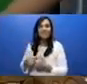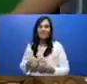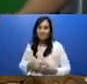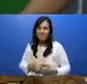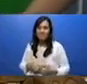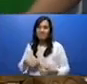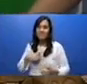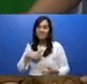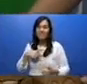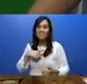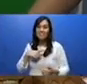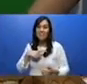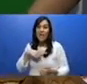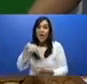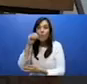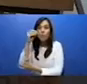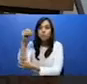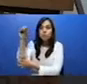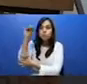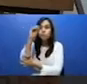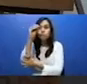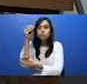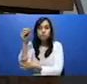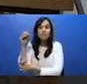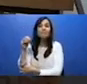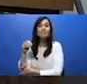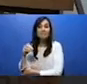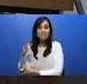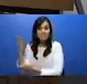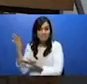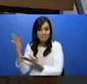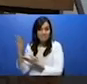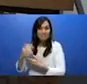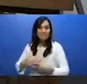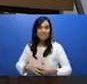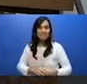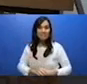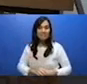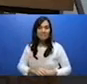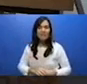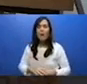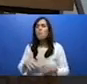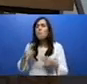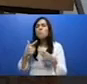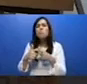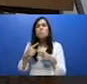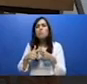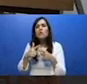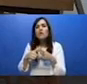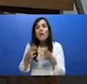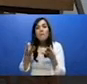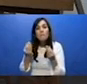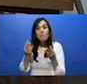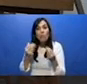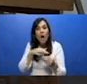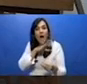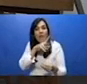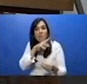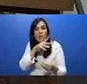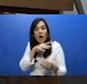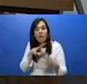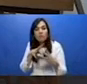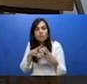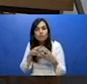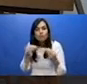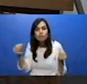trouxemos aqui, ó. Os dinossauros, né? Vocês estão observando. E por que muitos animais não existem